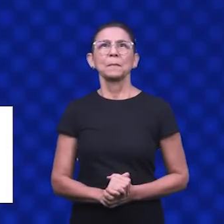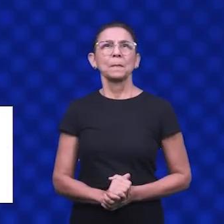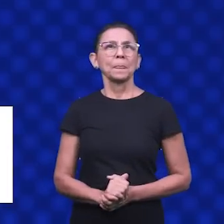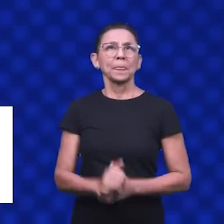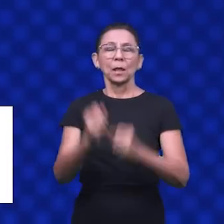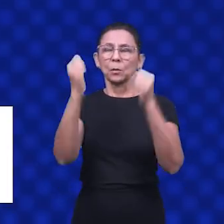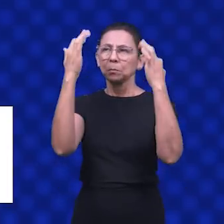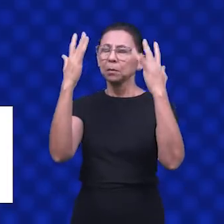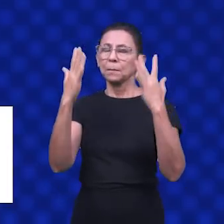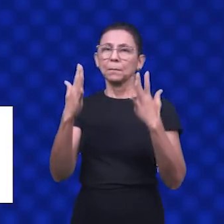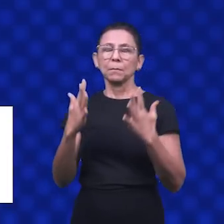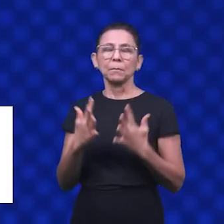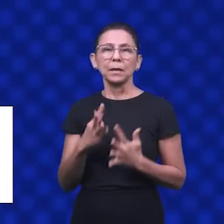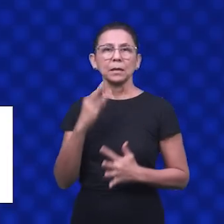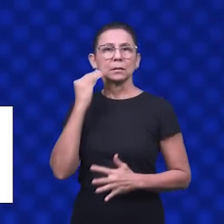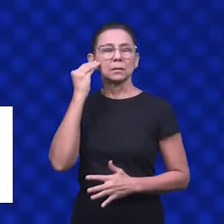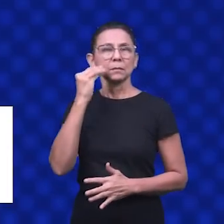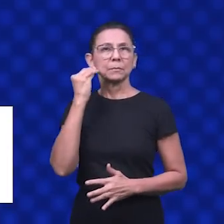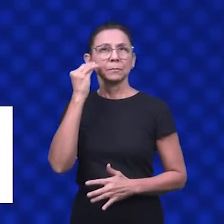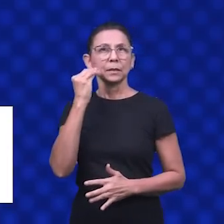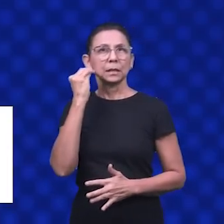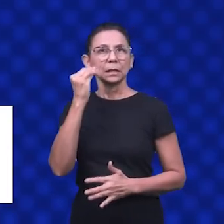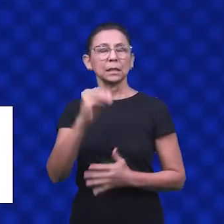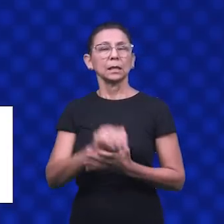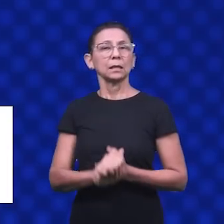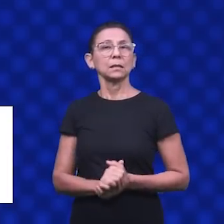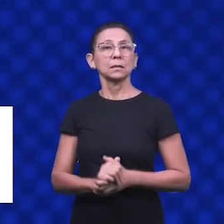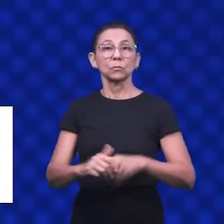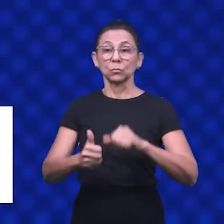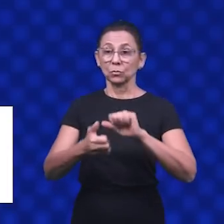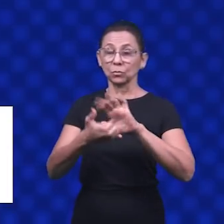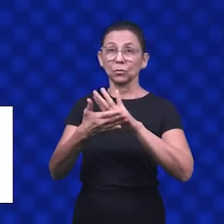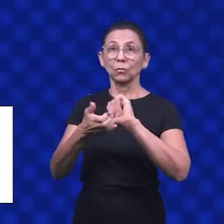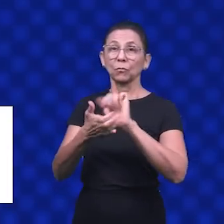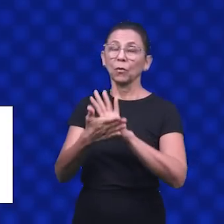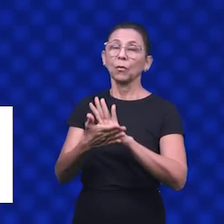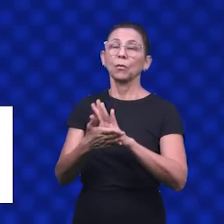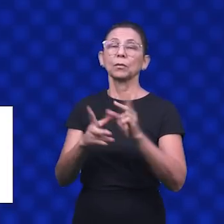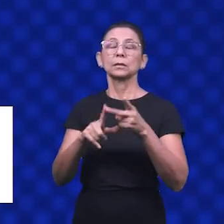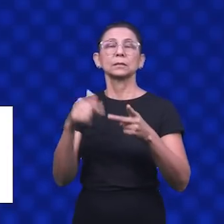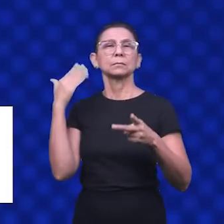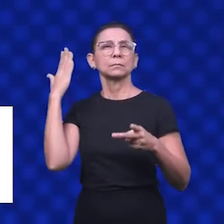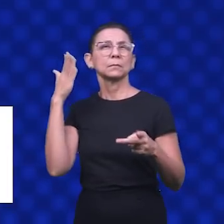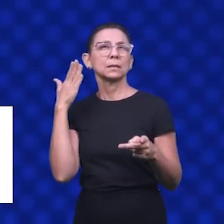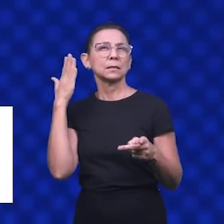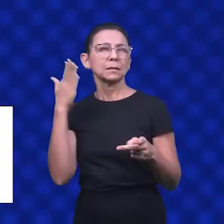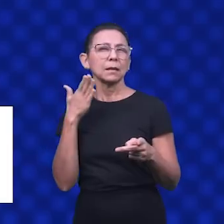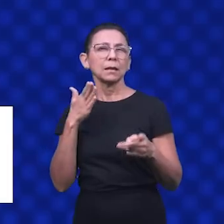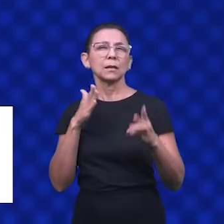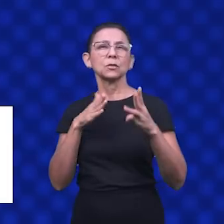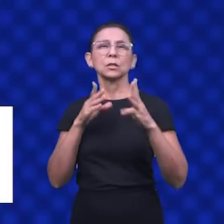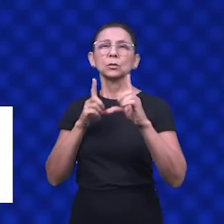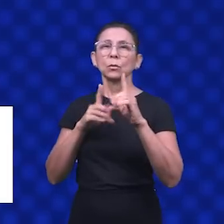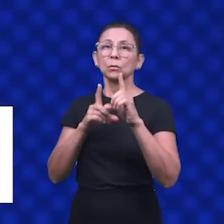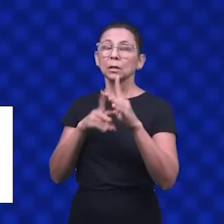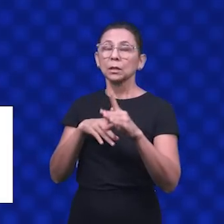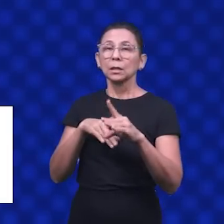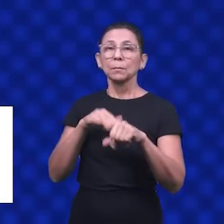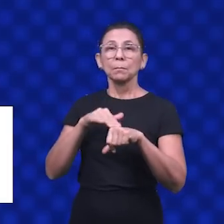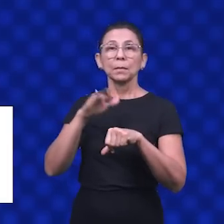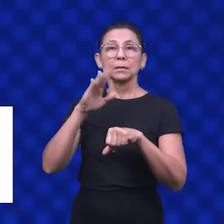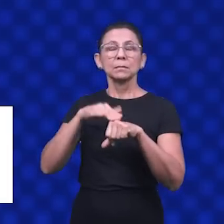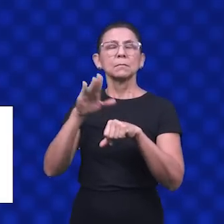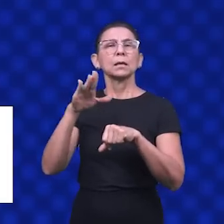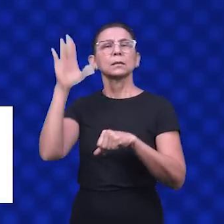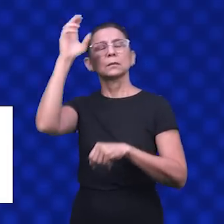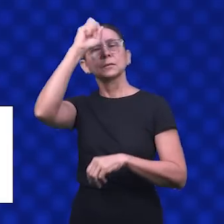uma bênção aqui nesse período, estivemos aqui através dos louvores, através da palavra, aprendemos mais sobre a doutrina do Senhor, a